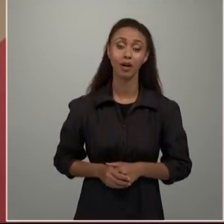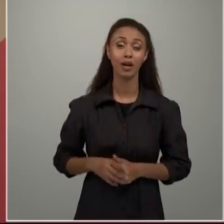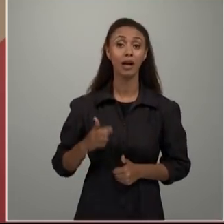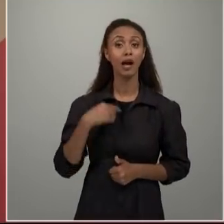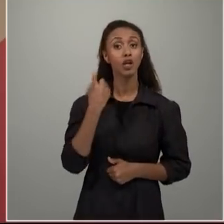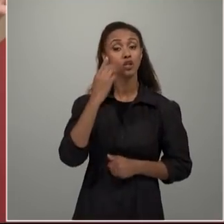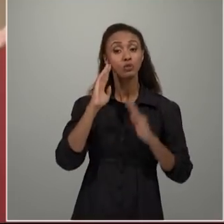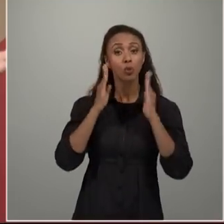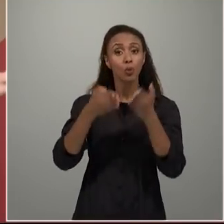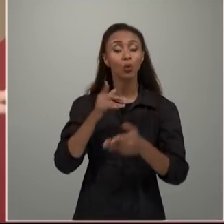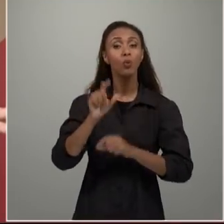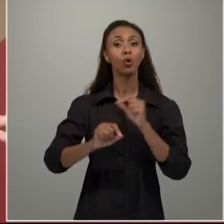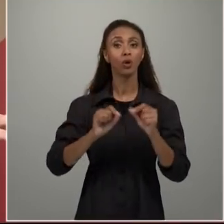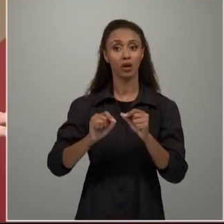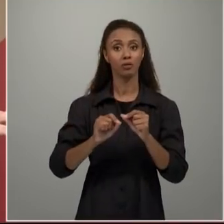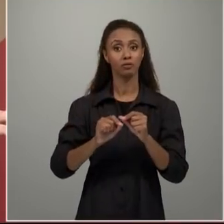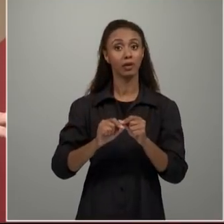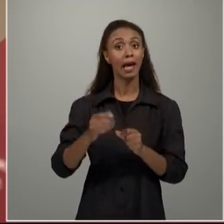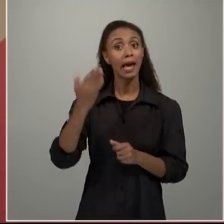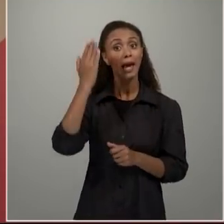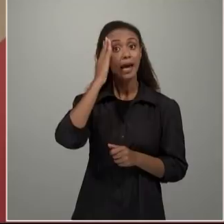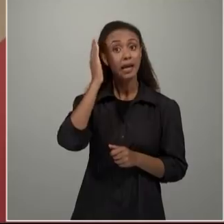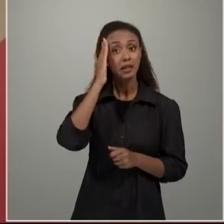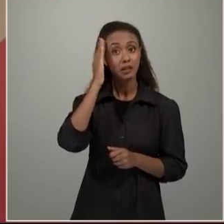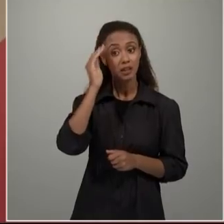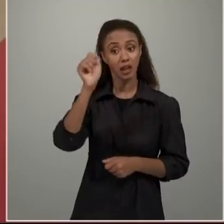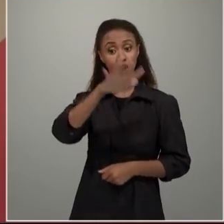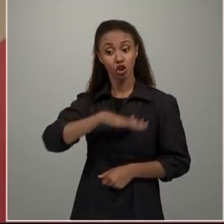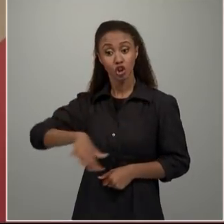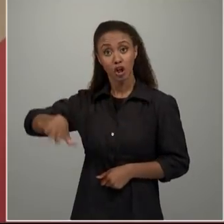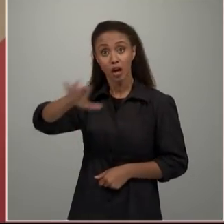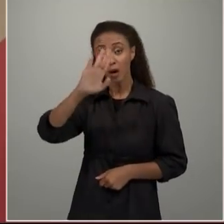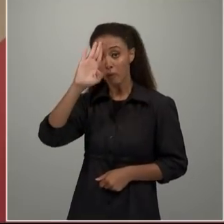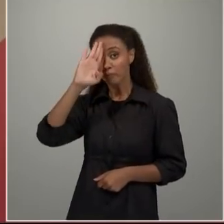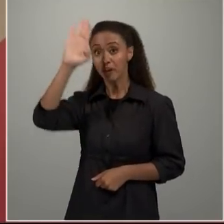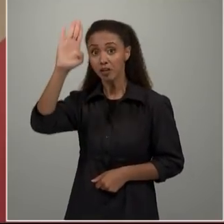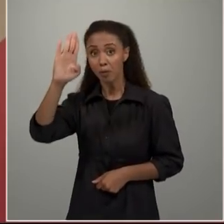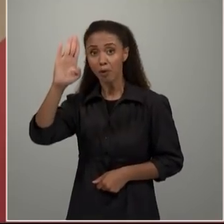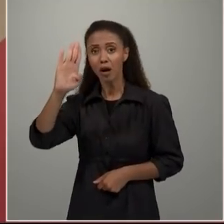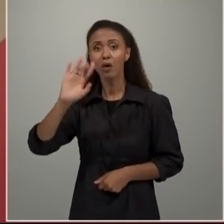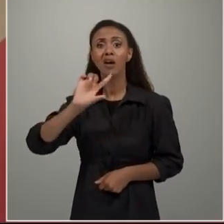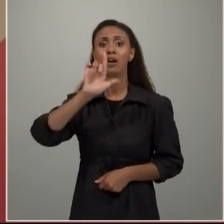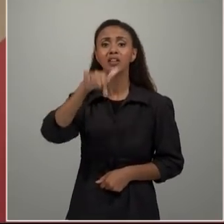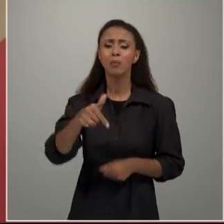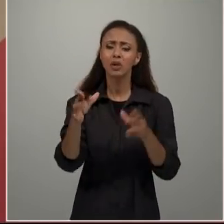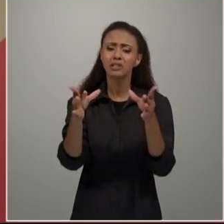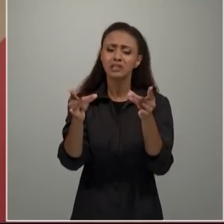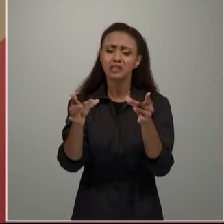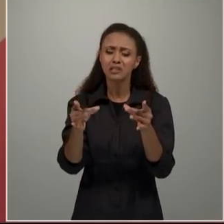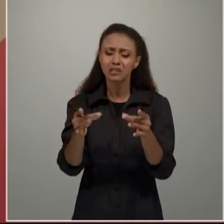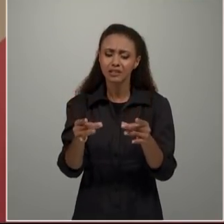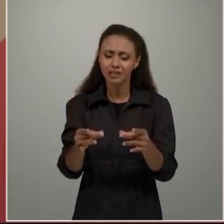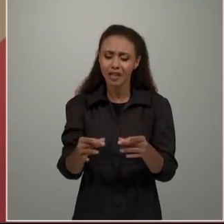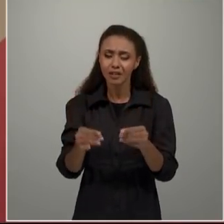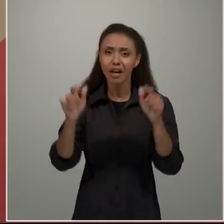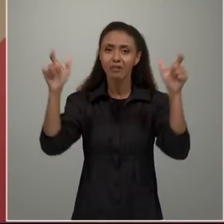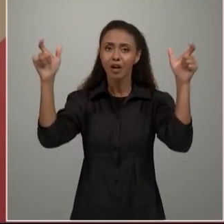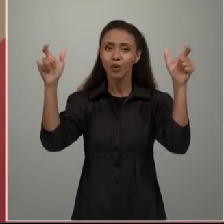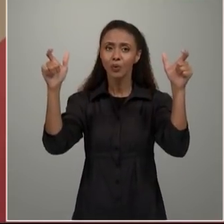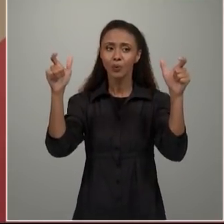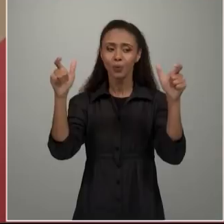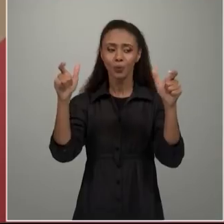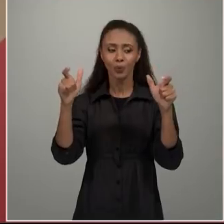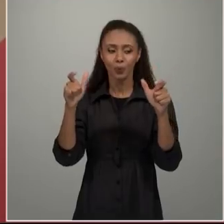primeiro macro tá pra depois a gente para o entendimento menor e aí o menor então o makro